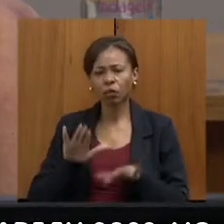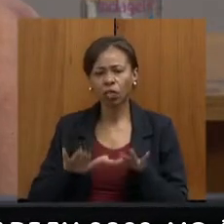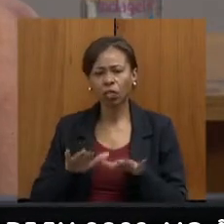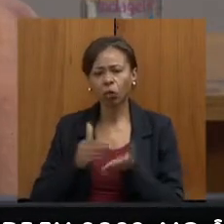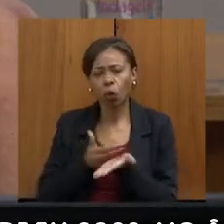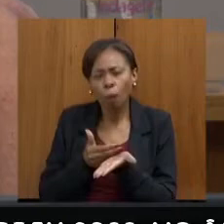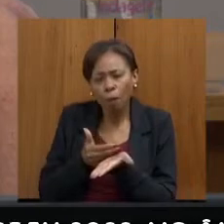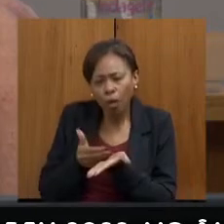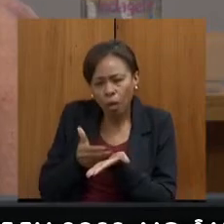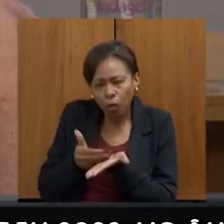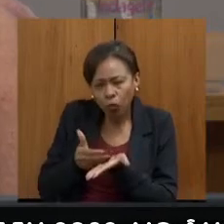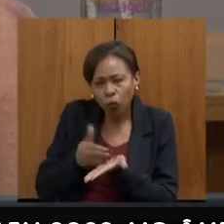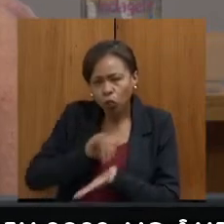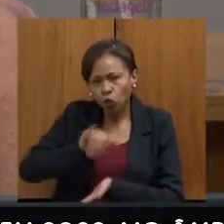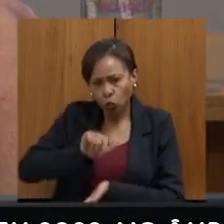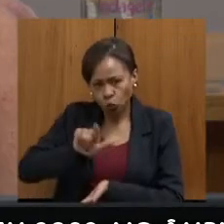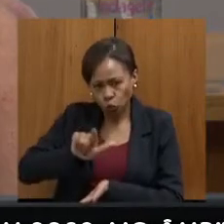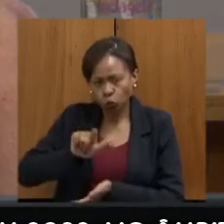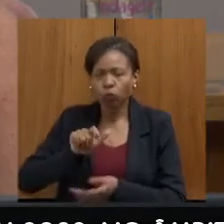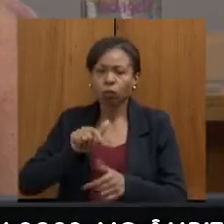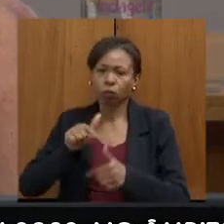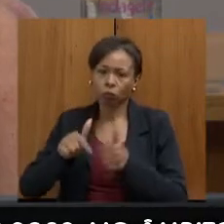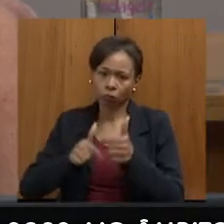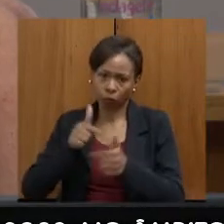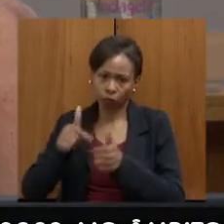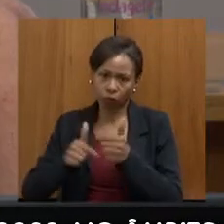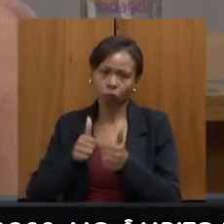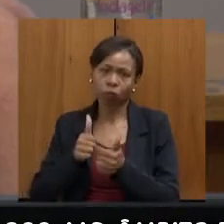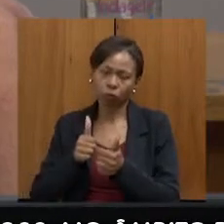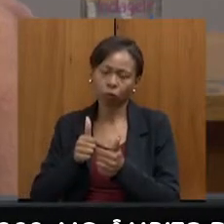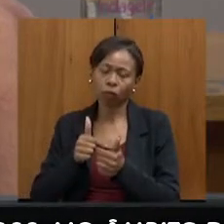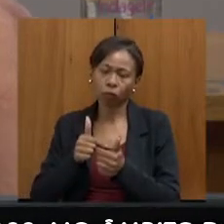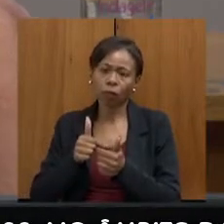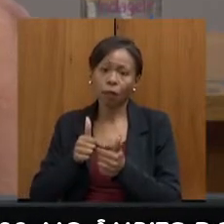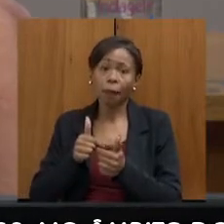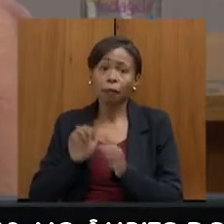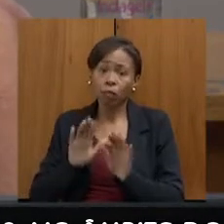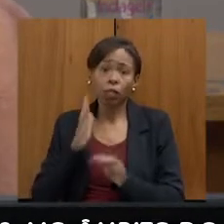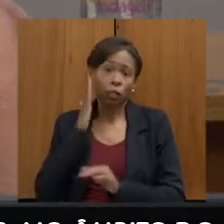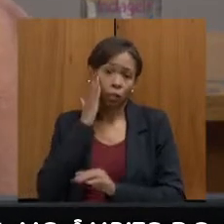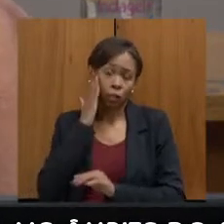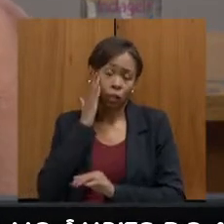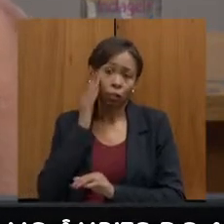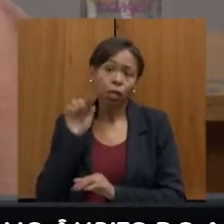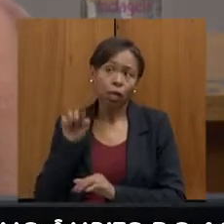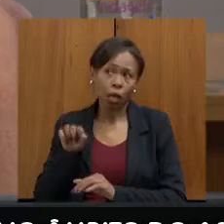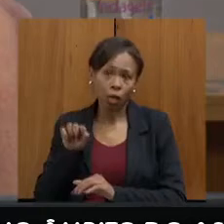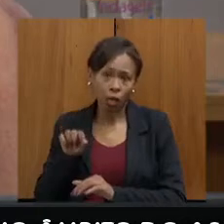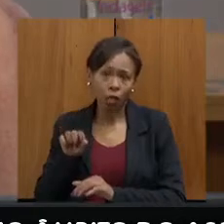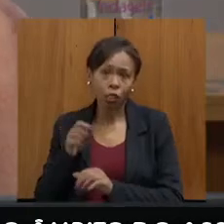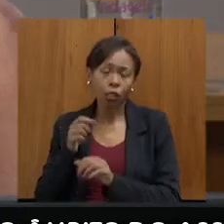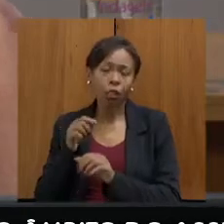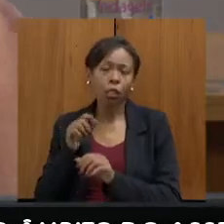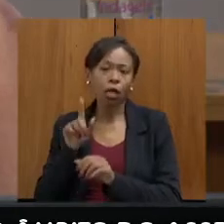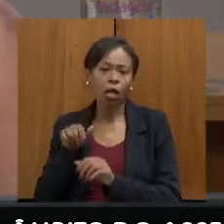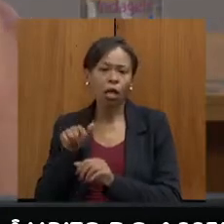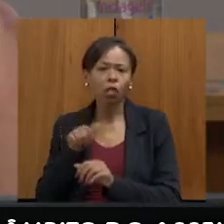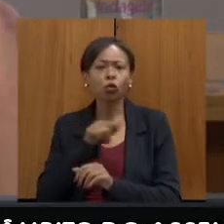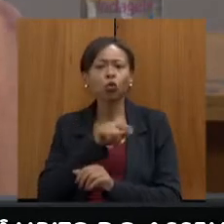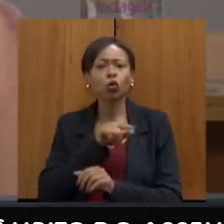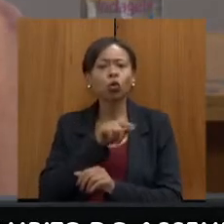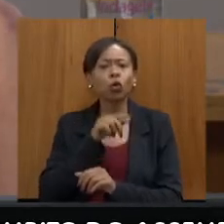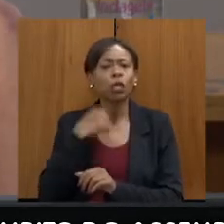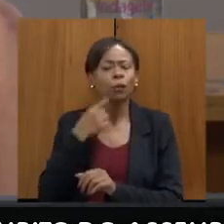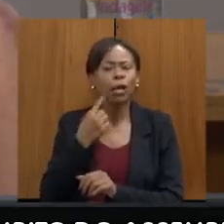ensino de Julho os trabalhos começam então a gente sabe essa é uma daquelas que foram citadas aí pelo Deputado Alberto Andrade